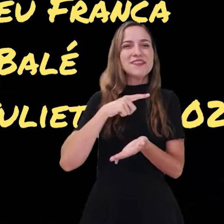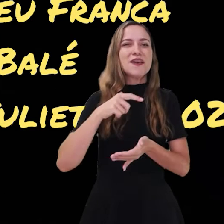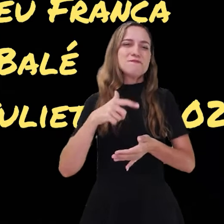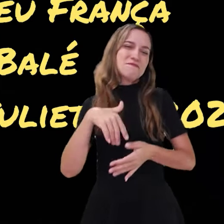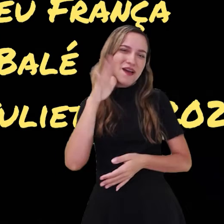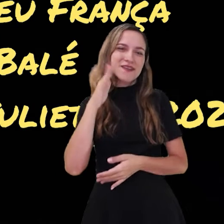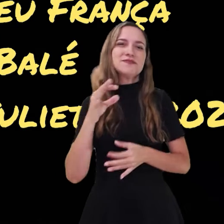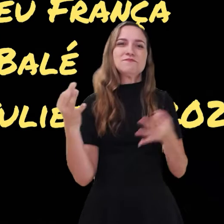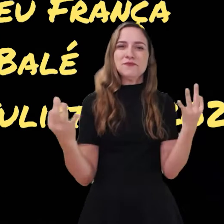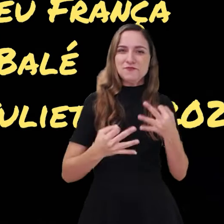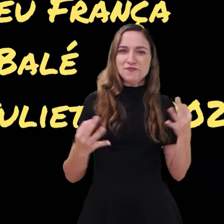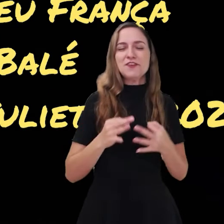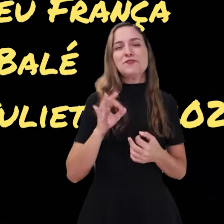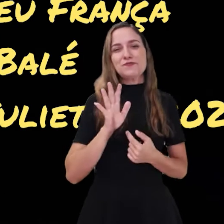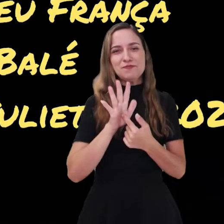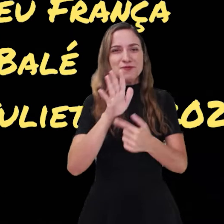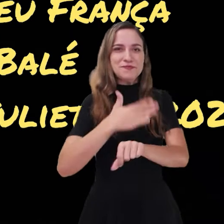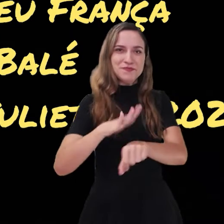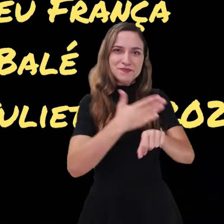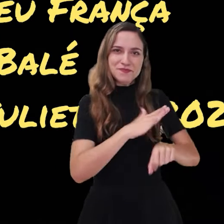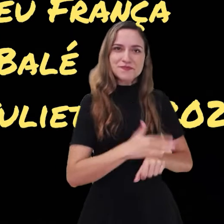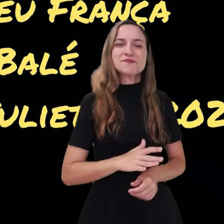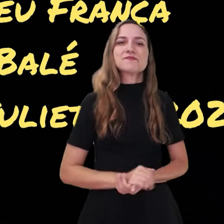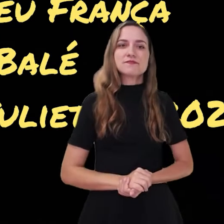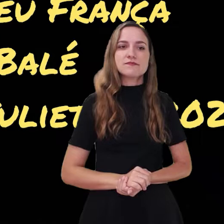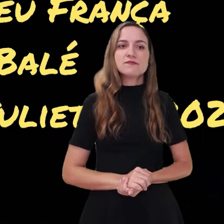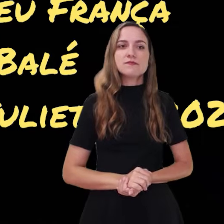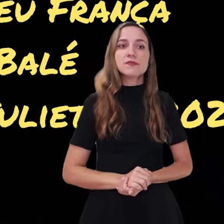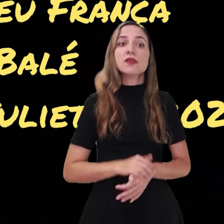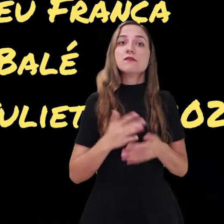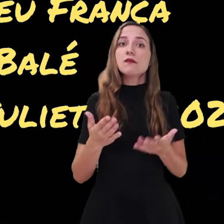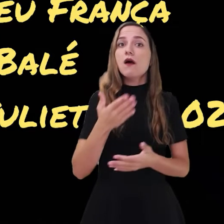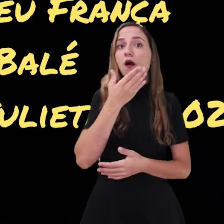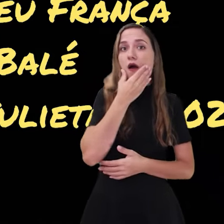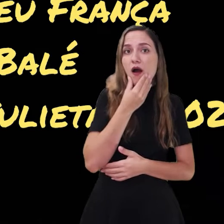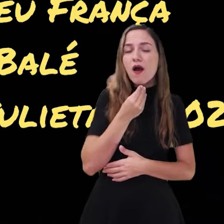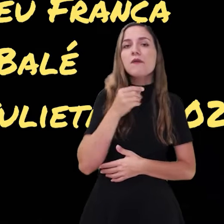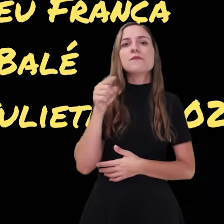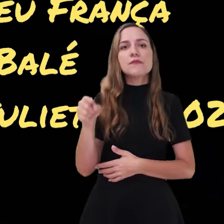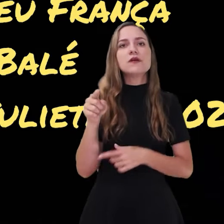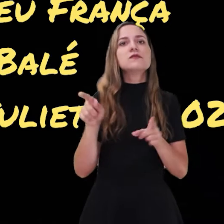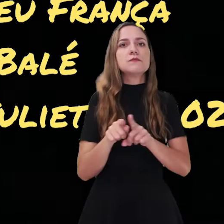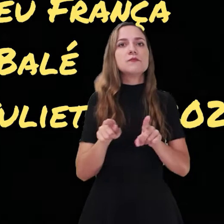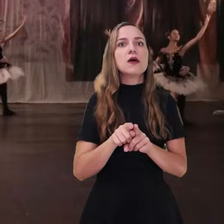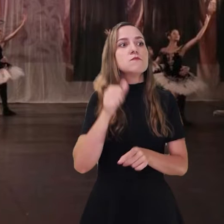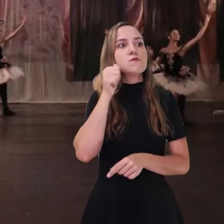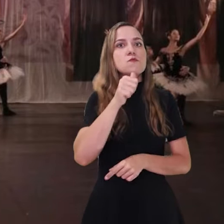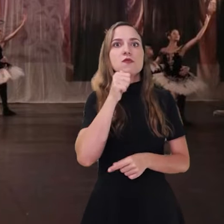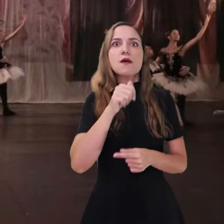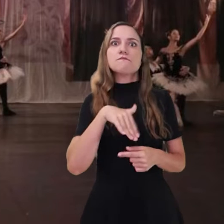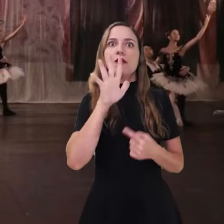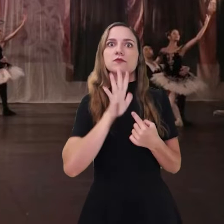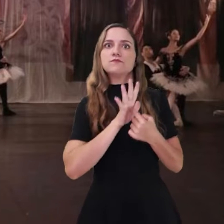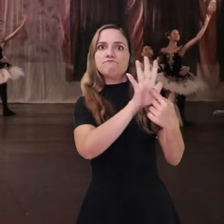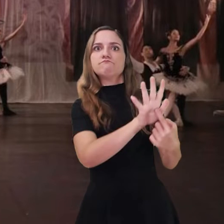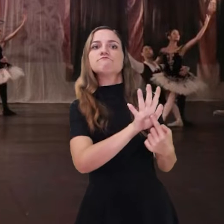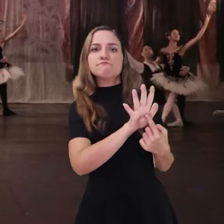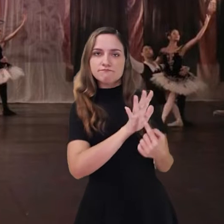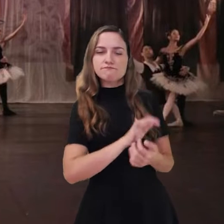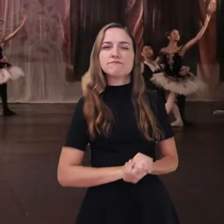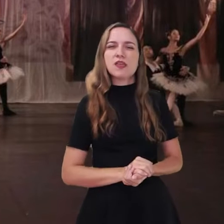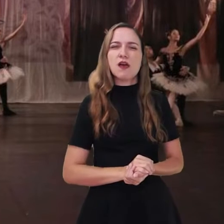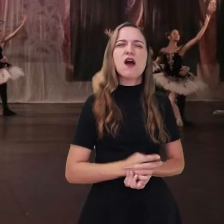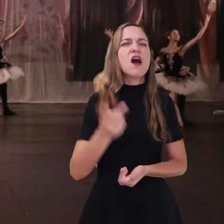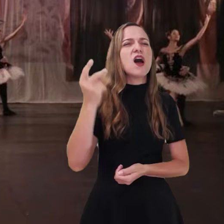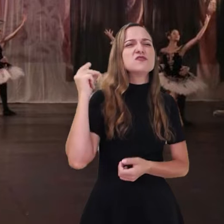corpo de baile e a figura masculina perdem espaço para enfatizar a primeira bailarina. Antigamente,